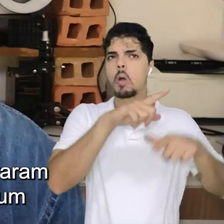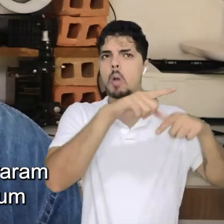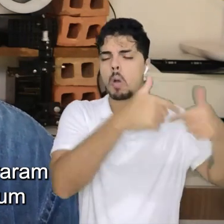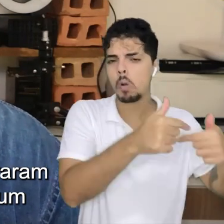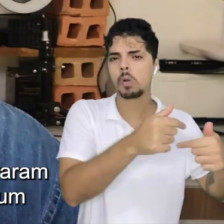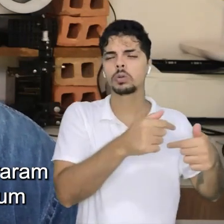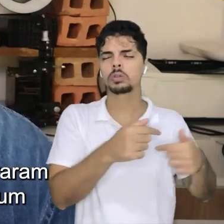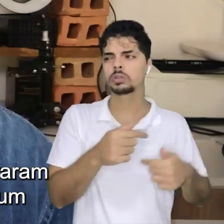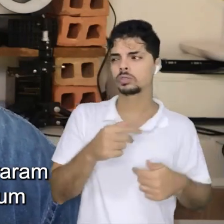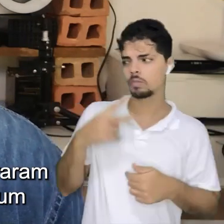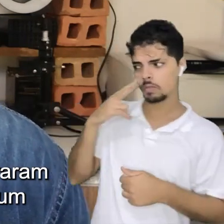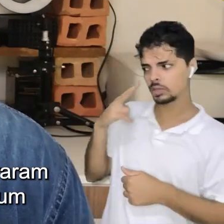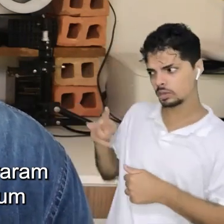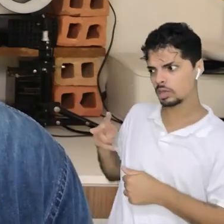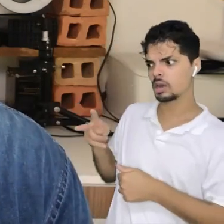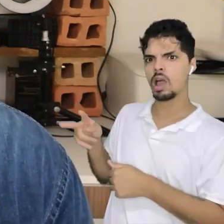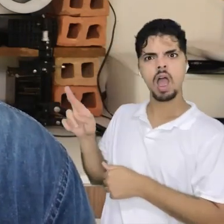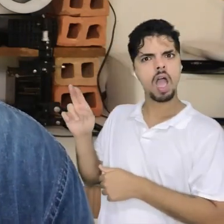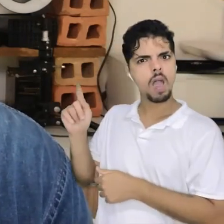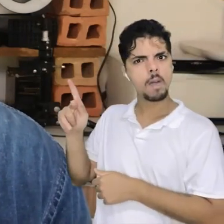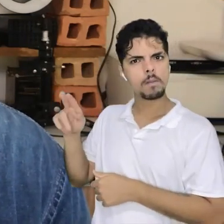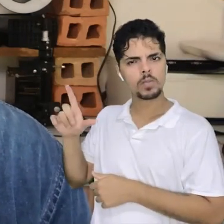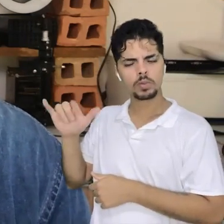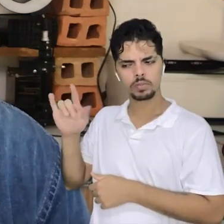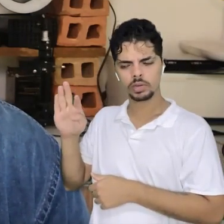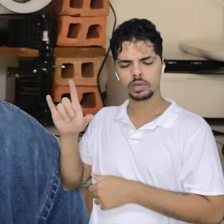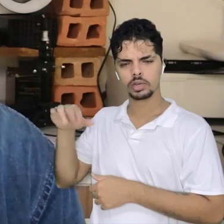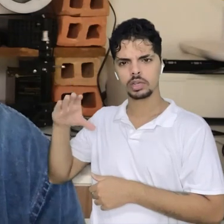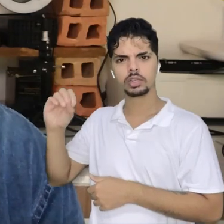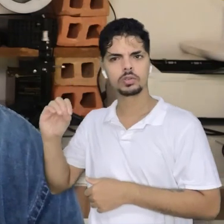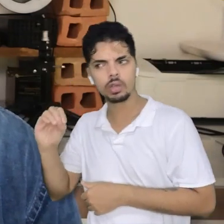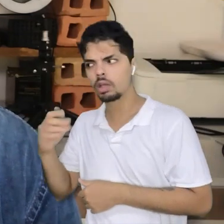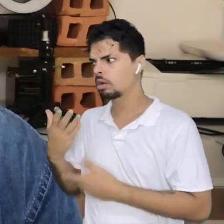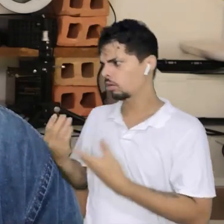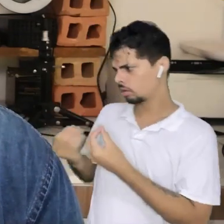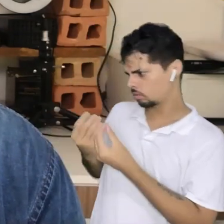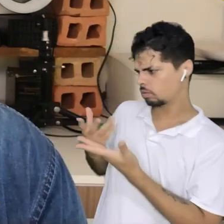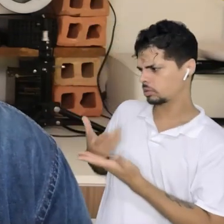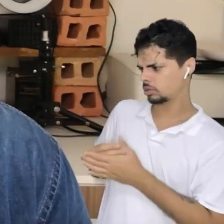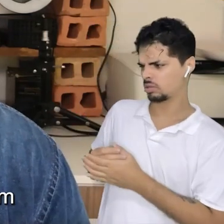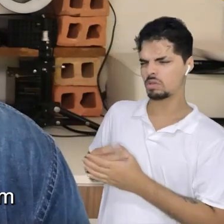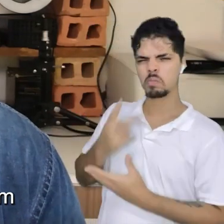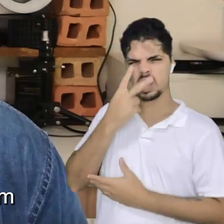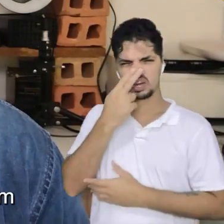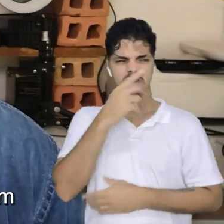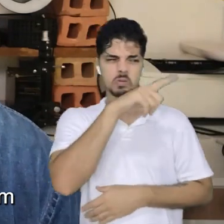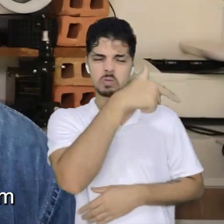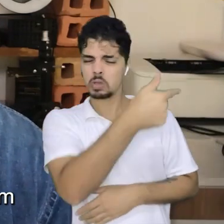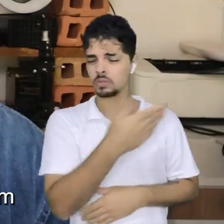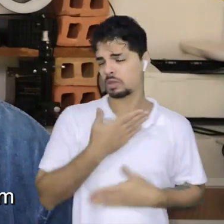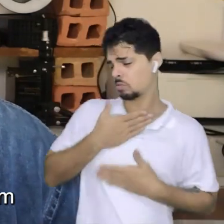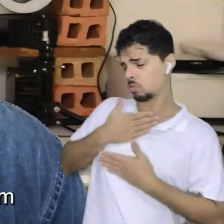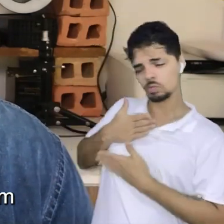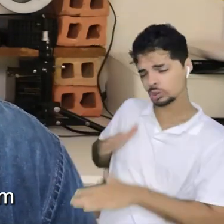levaram suas lideranças a desconfiarem de um processo de independência que resultou em uma monarquia tanto ao sul